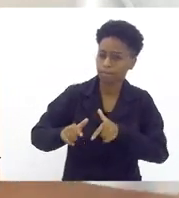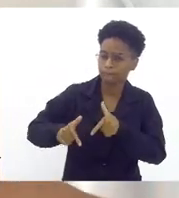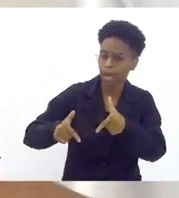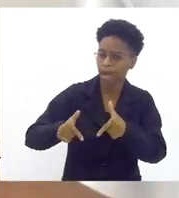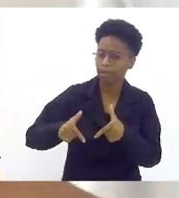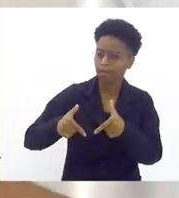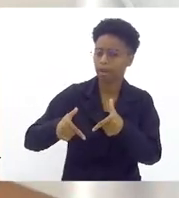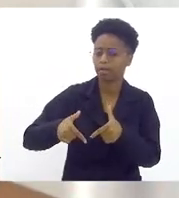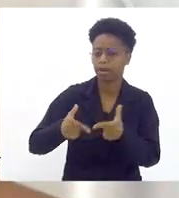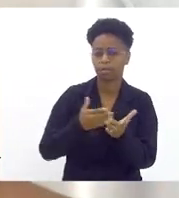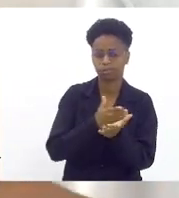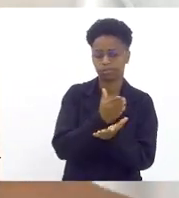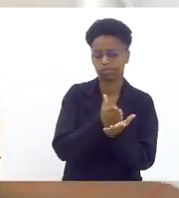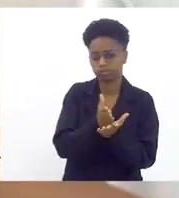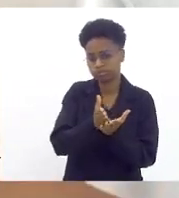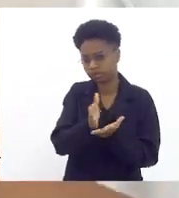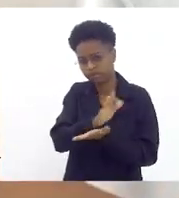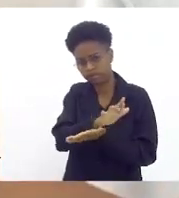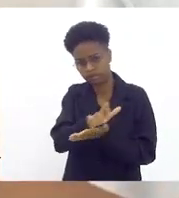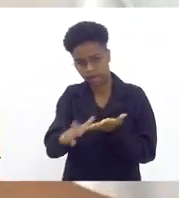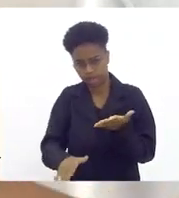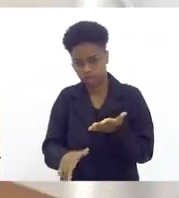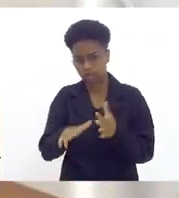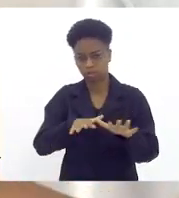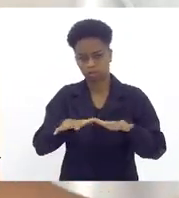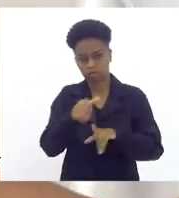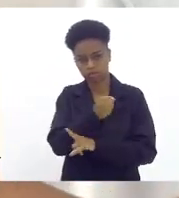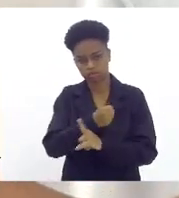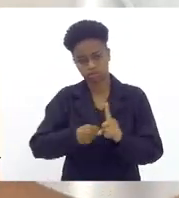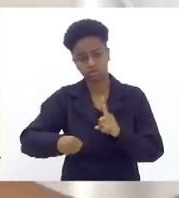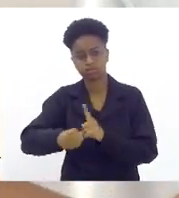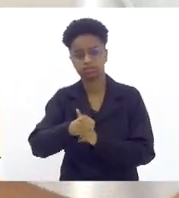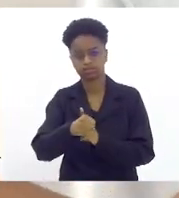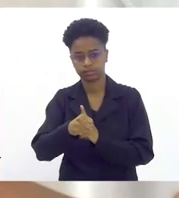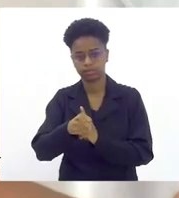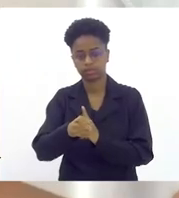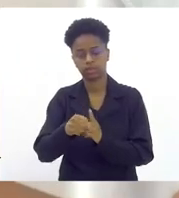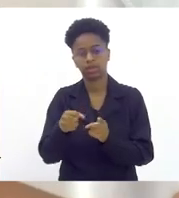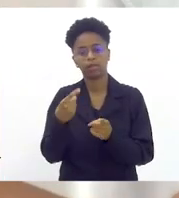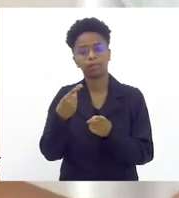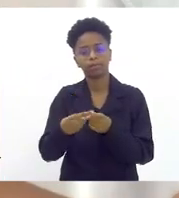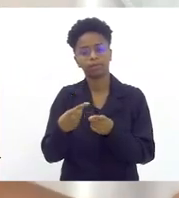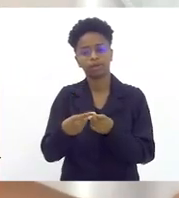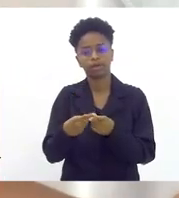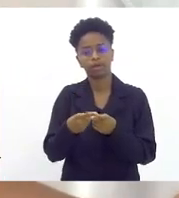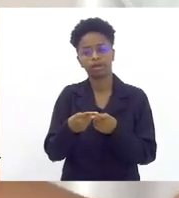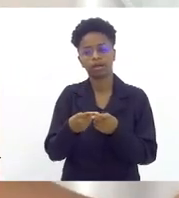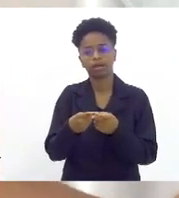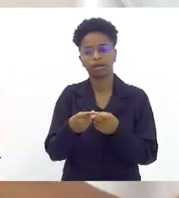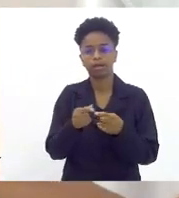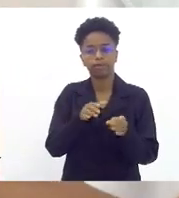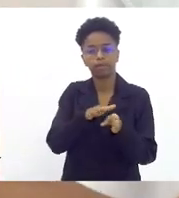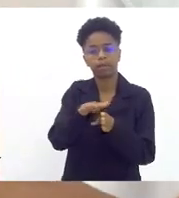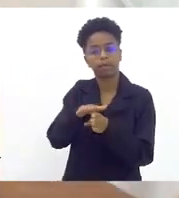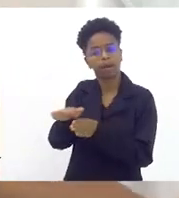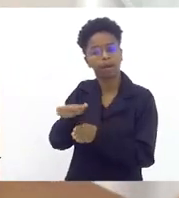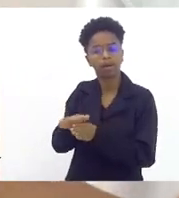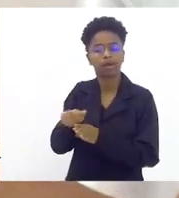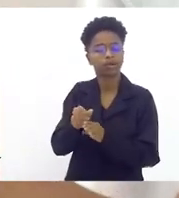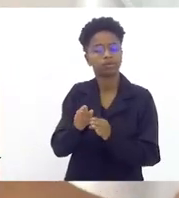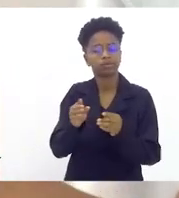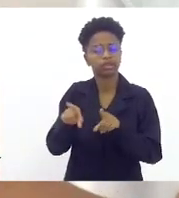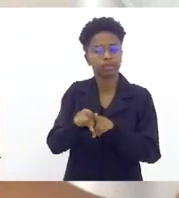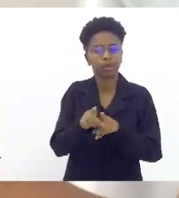diversos segmentos dos movimentos sociais que orientam a cidadania das pessoas LGBTQIA+,